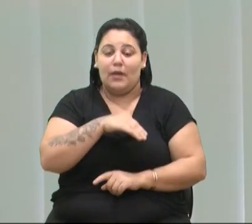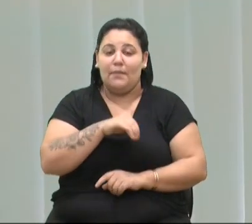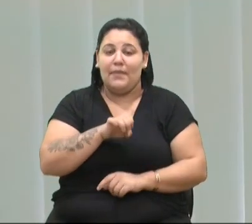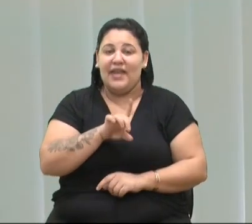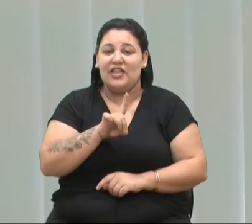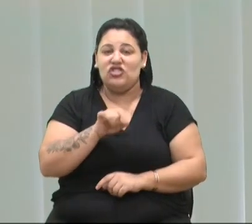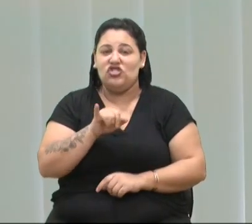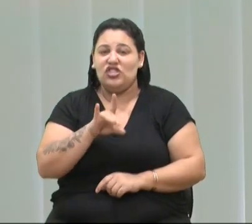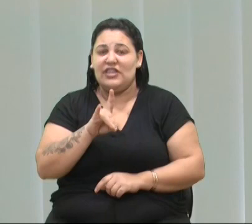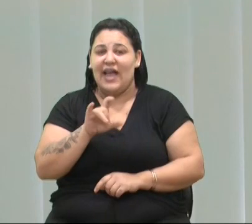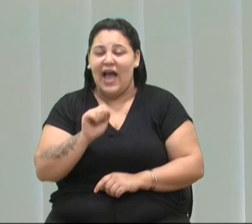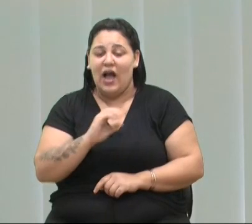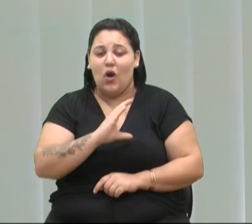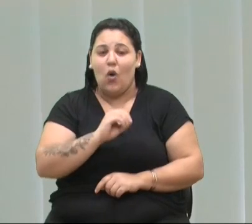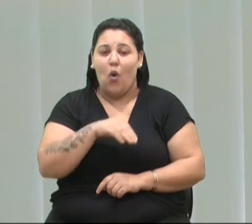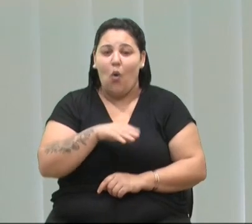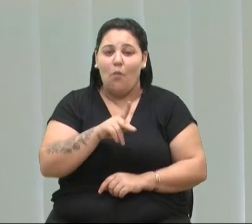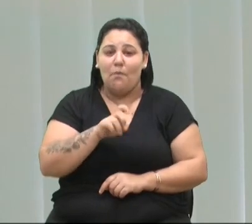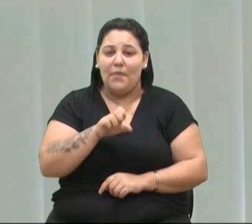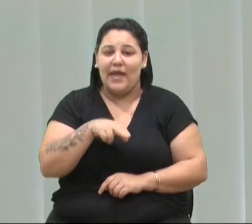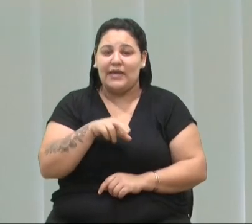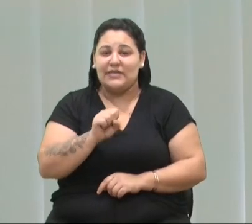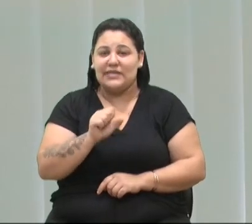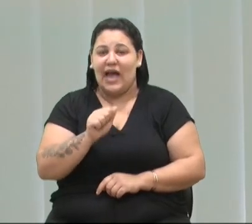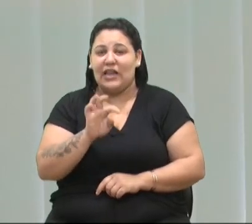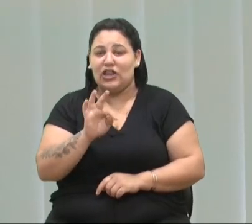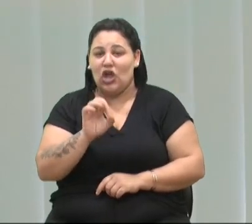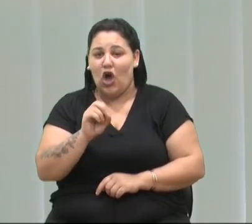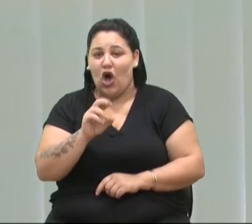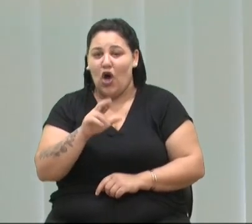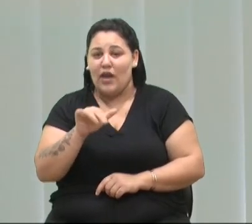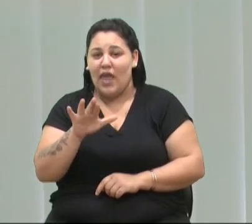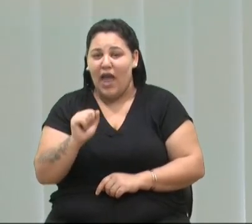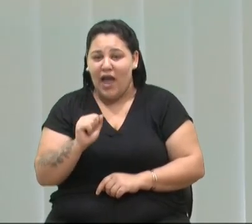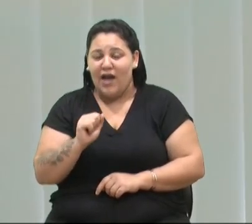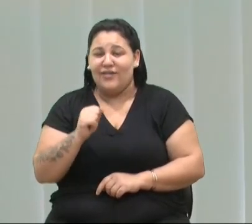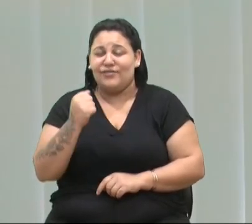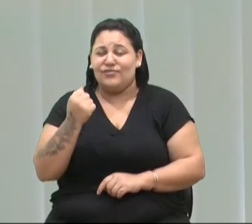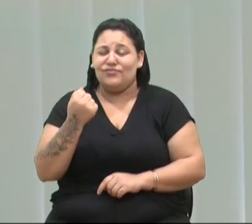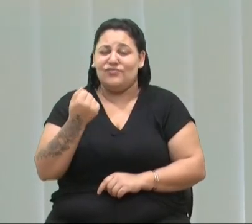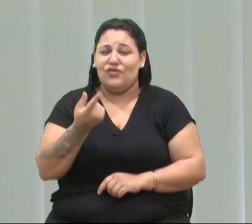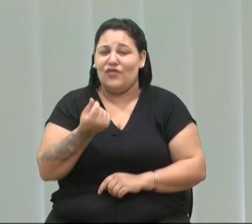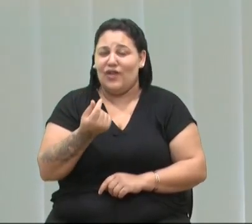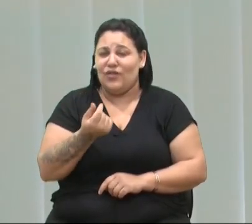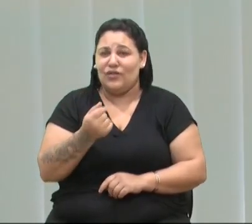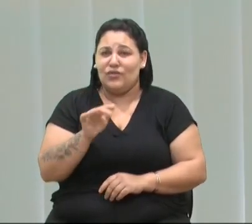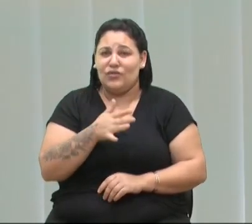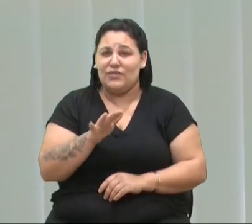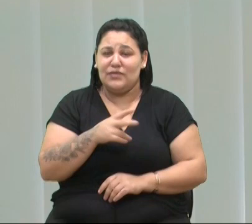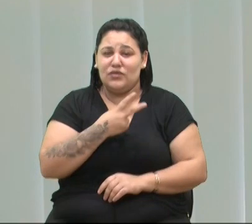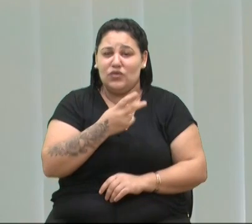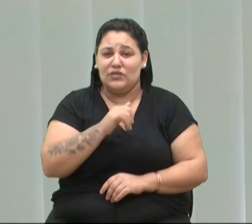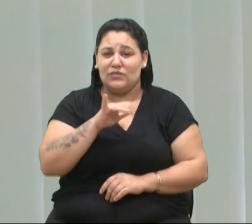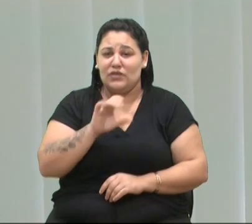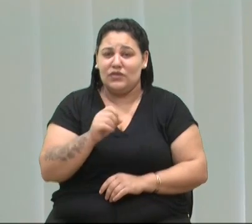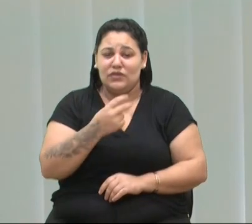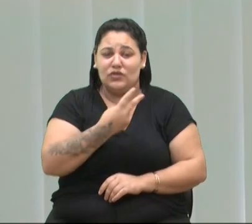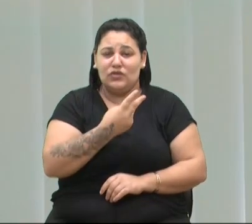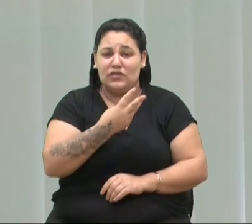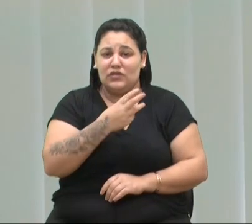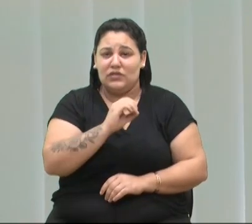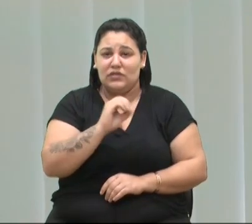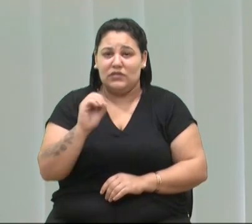aproximado do que custará para construir a UBS Caminho do Meio, 2 milhões, 2 milhões e 300. E